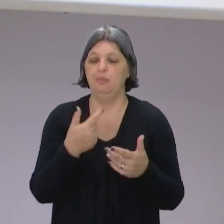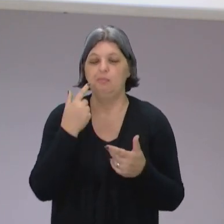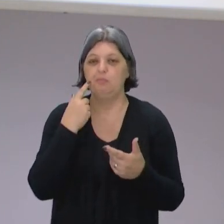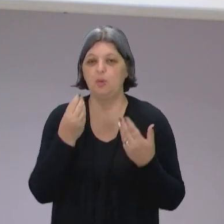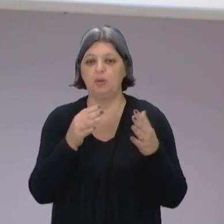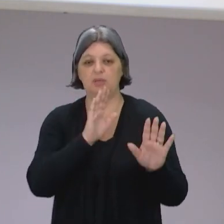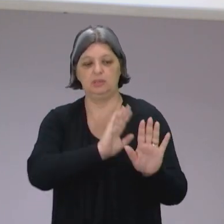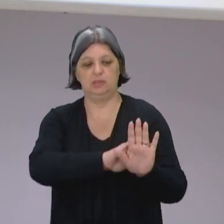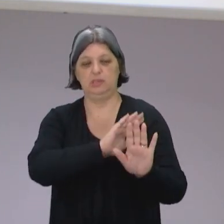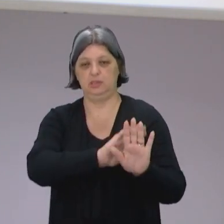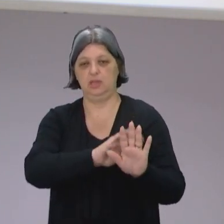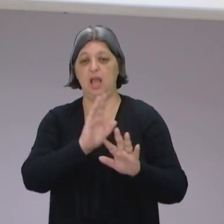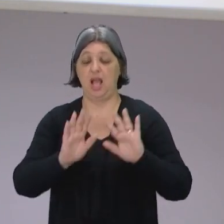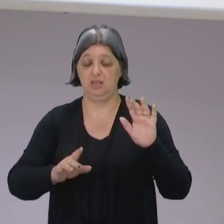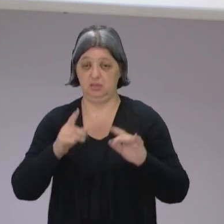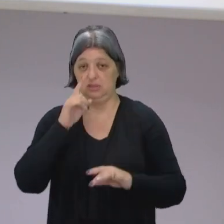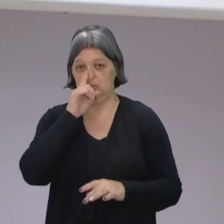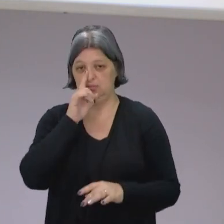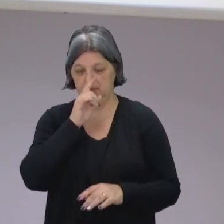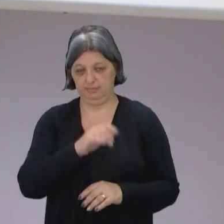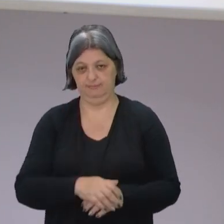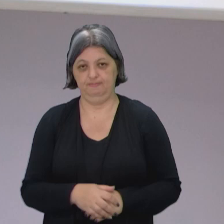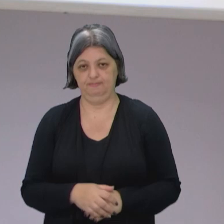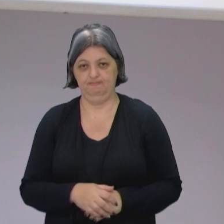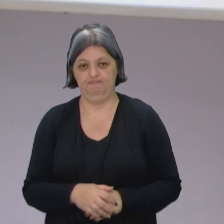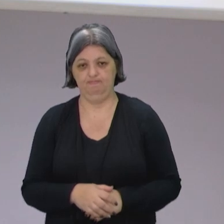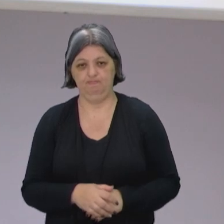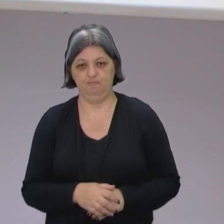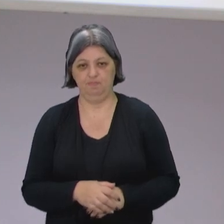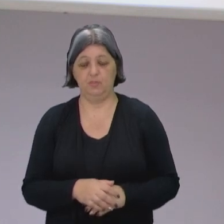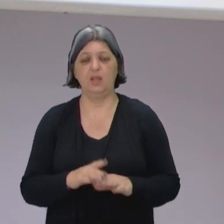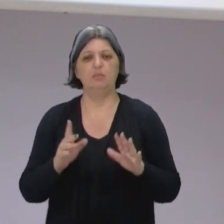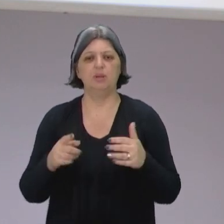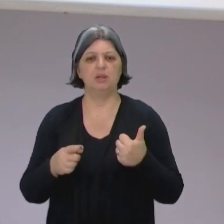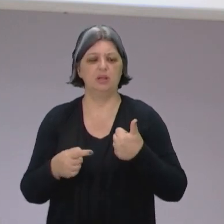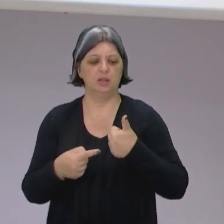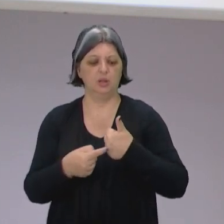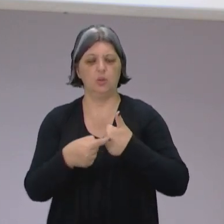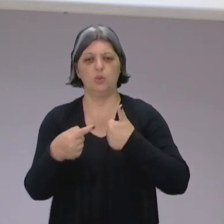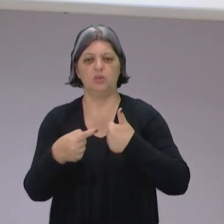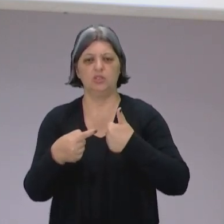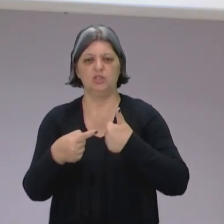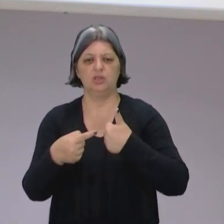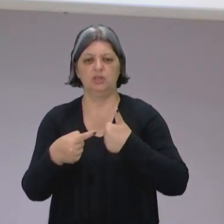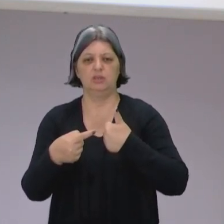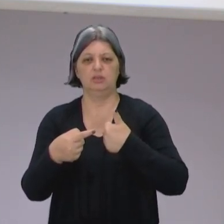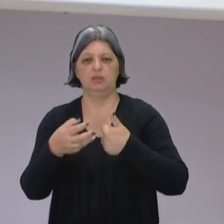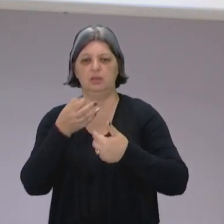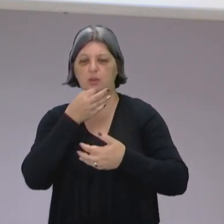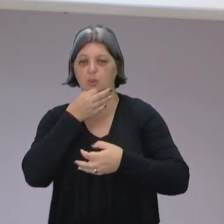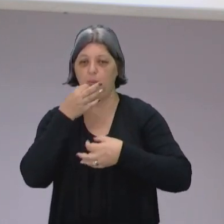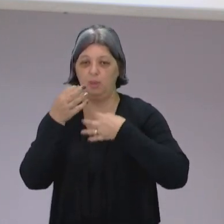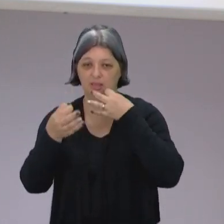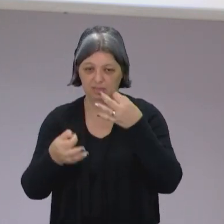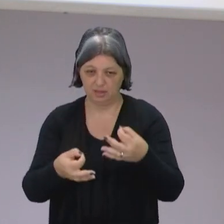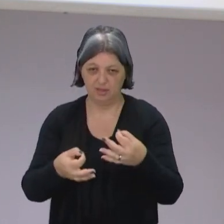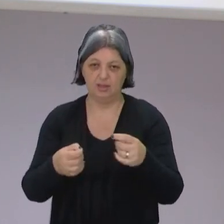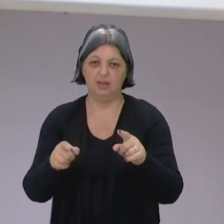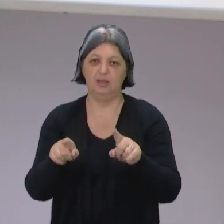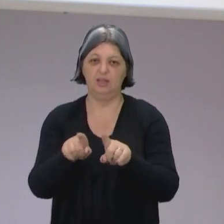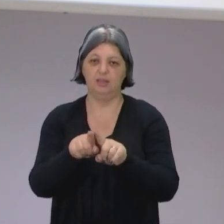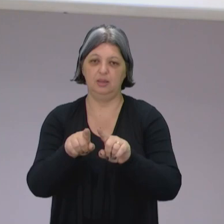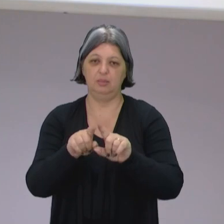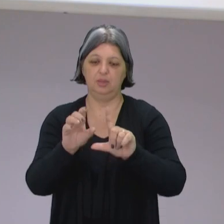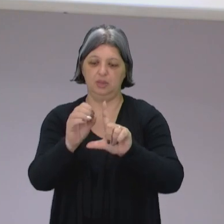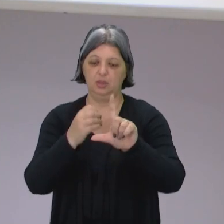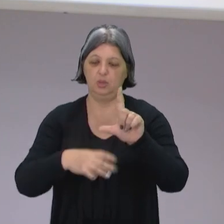isso é perigoso? Como que você vê isso? Curtir, comentar e compartilhar. Eu acho que o compartilhar é mais grave, principalmente, mas o